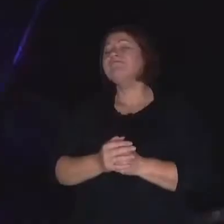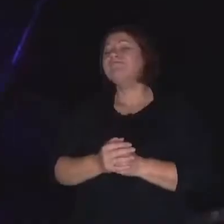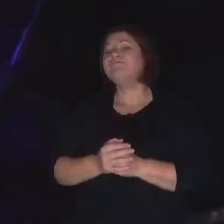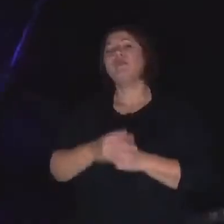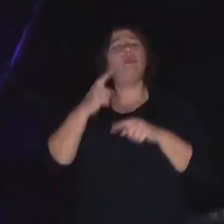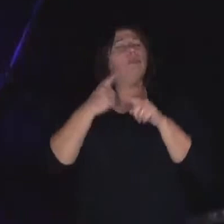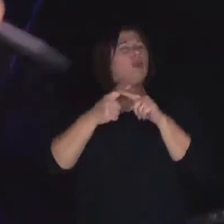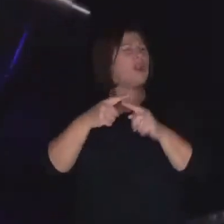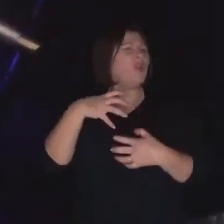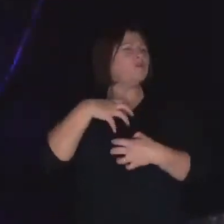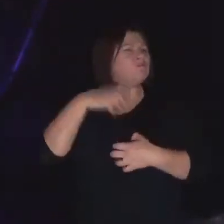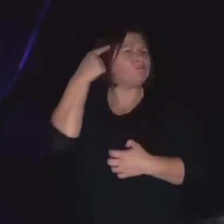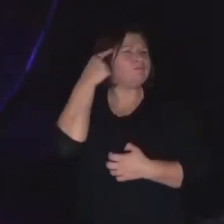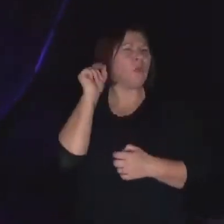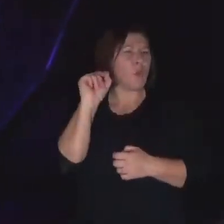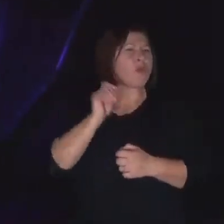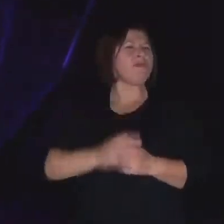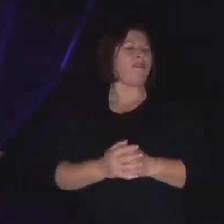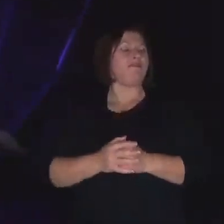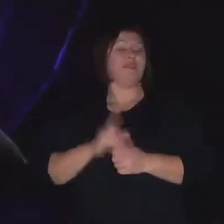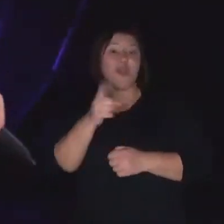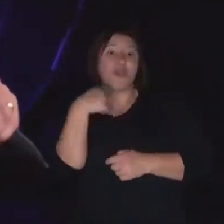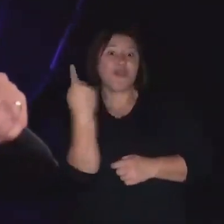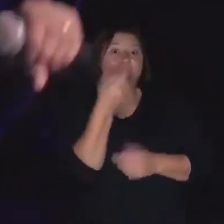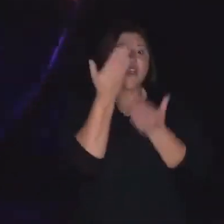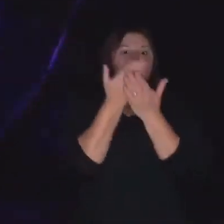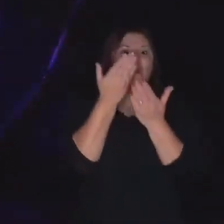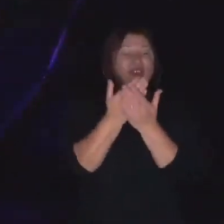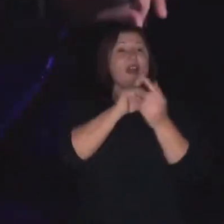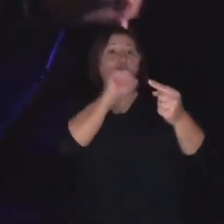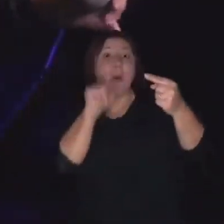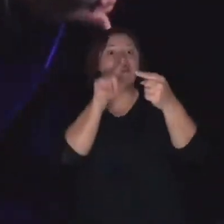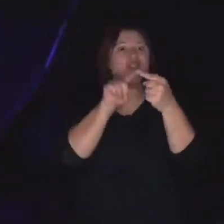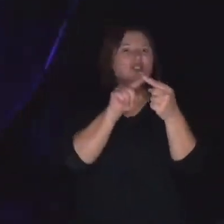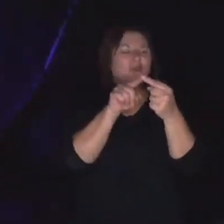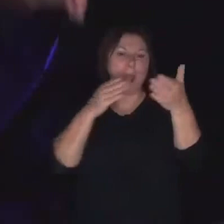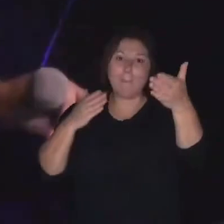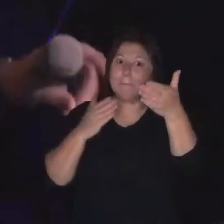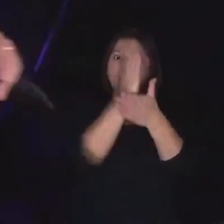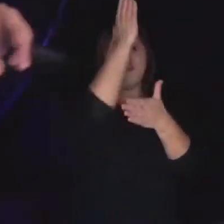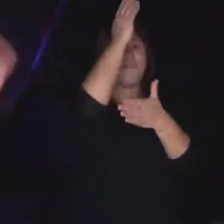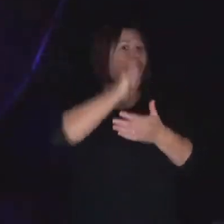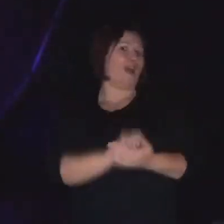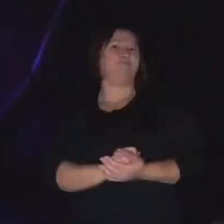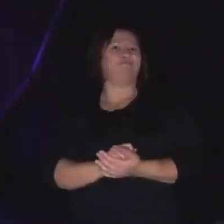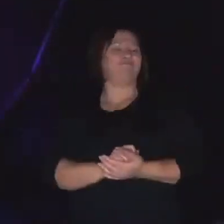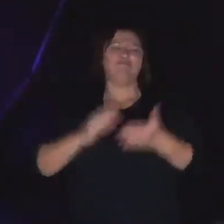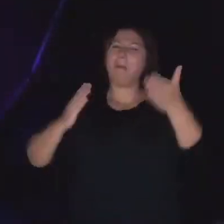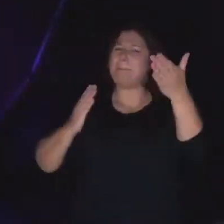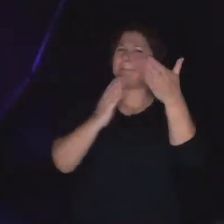nós tínhamos uma meta: passar de ano. Não é isso, Wesley? O mundo podia acabar. Eu passando de ano já estava tudo